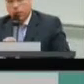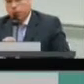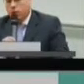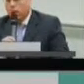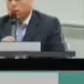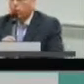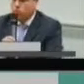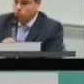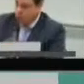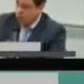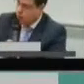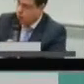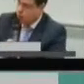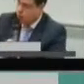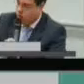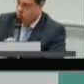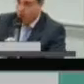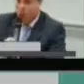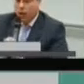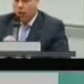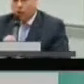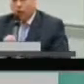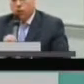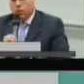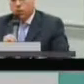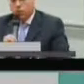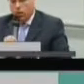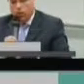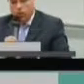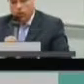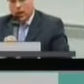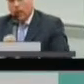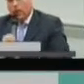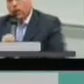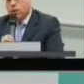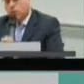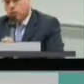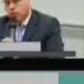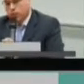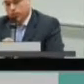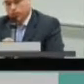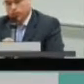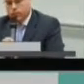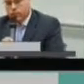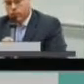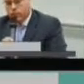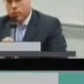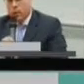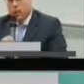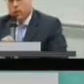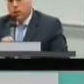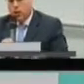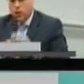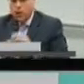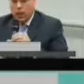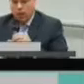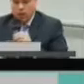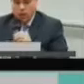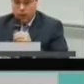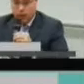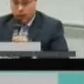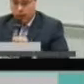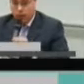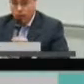a grandeza de um homem e de uma mulher está no reconhecimento. Quando nós aprovamos, nós não constamos na lei a